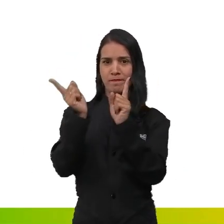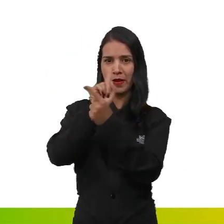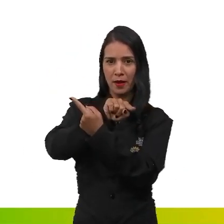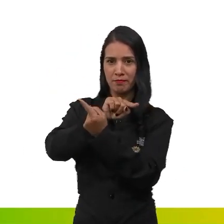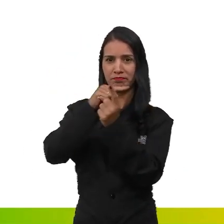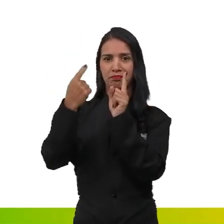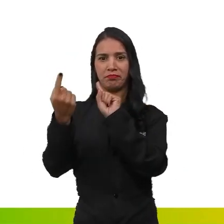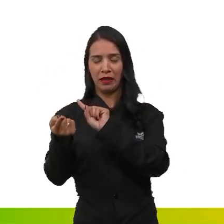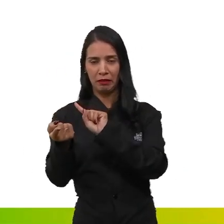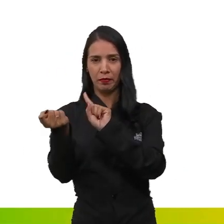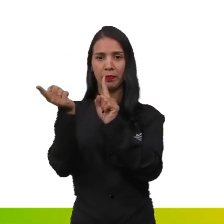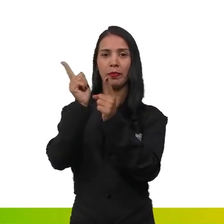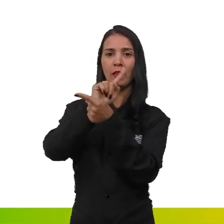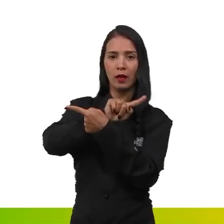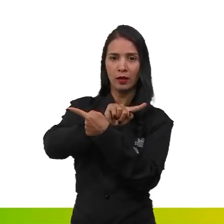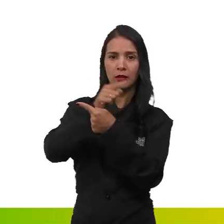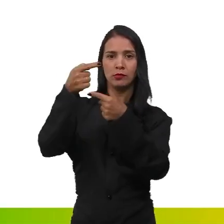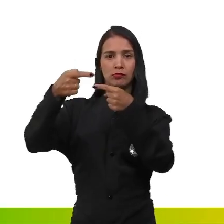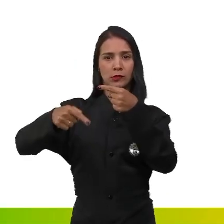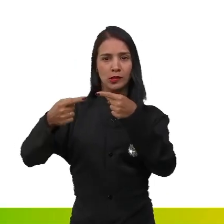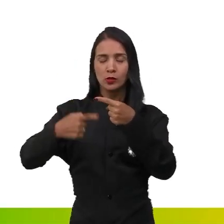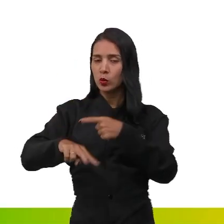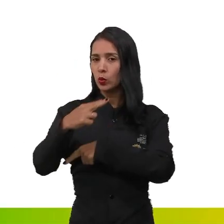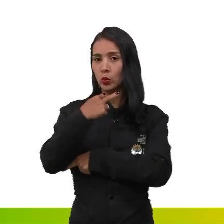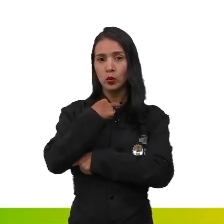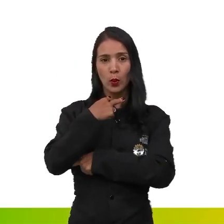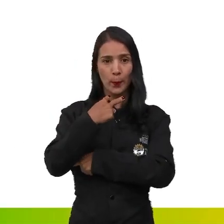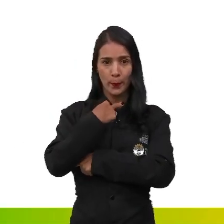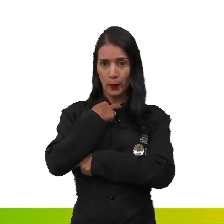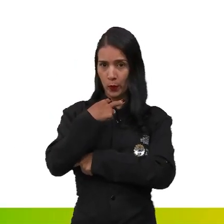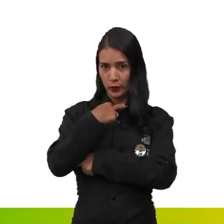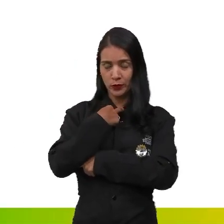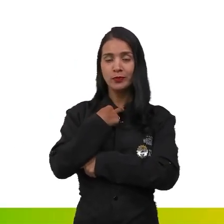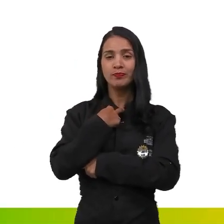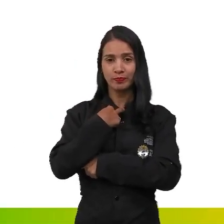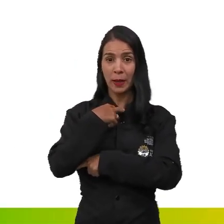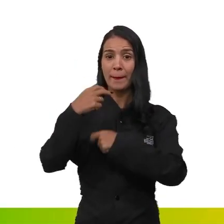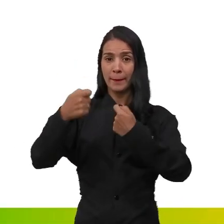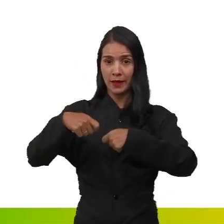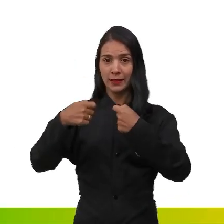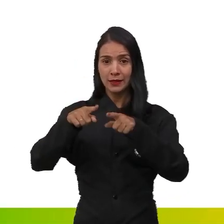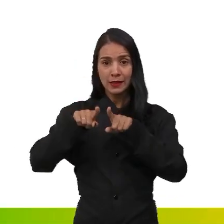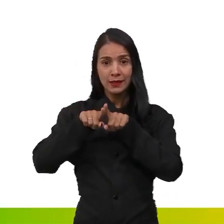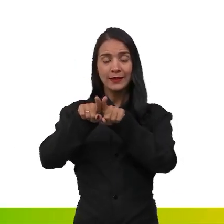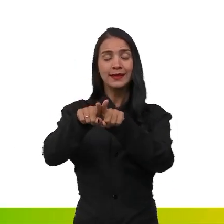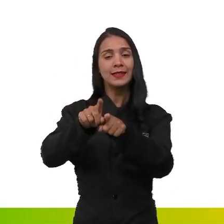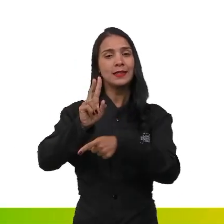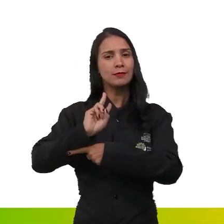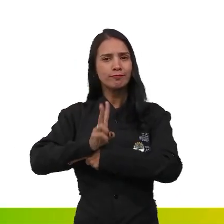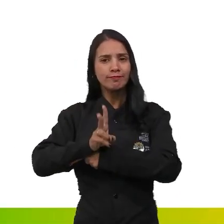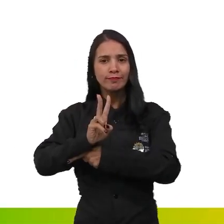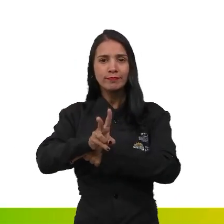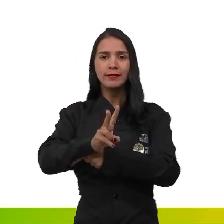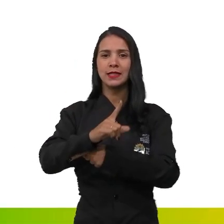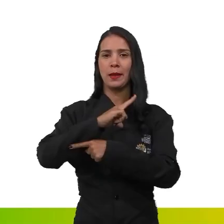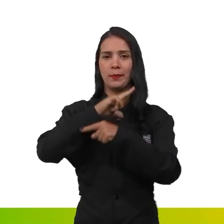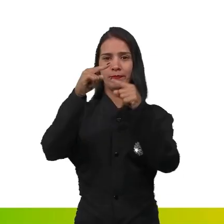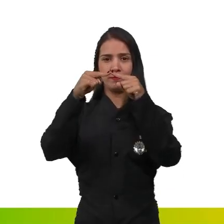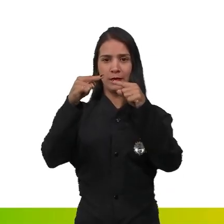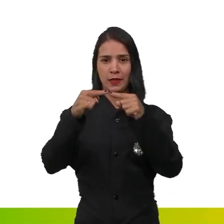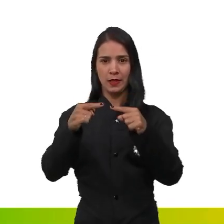ali elementos que vão contra a ideia central ali com o meu objetivo, da